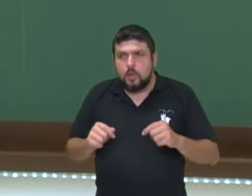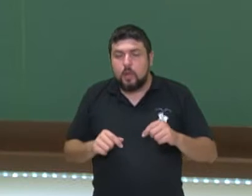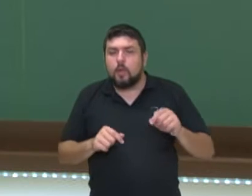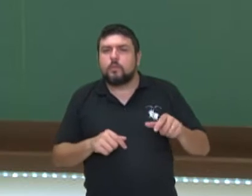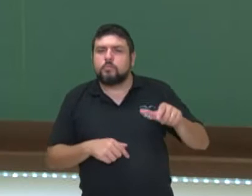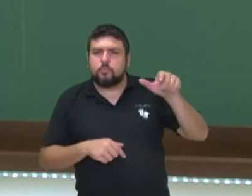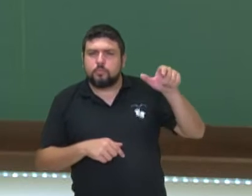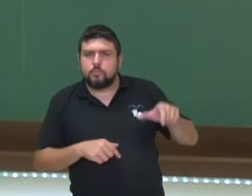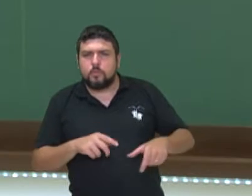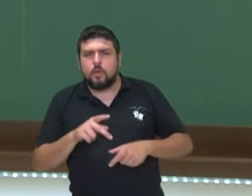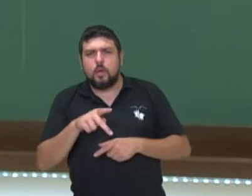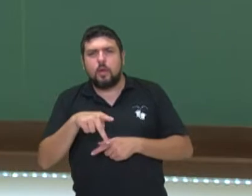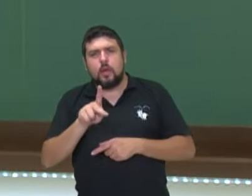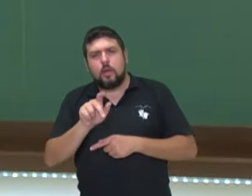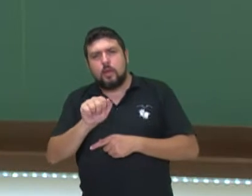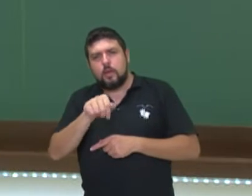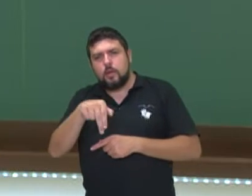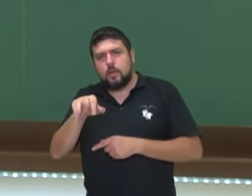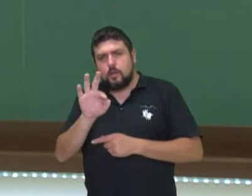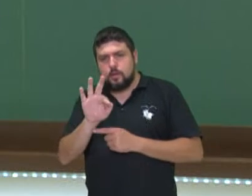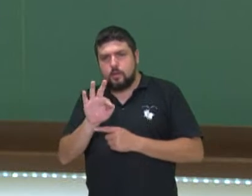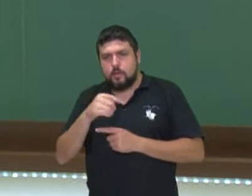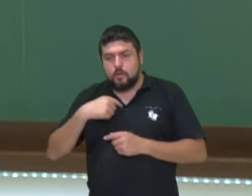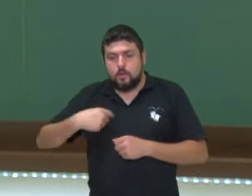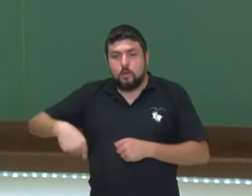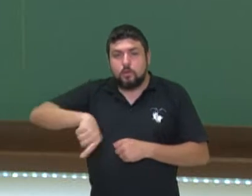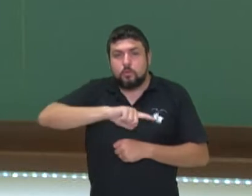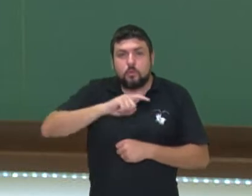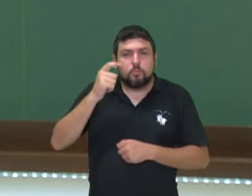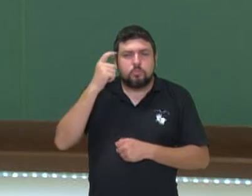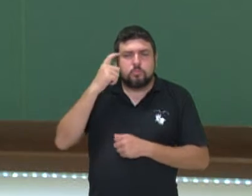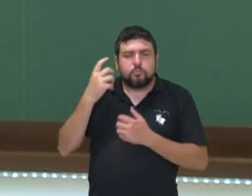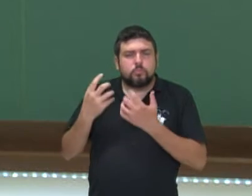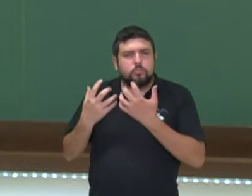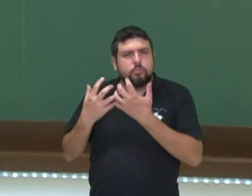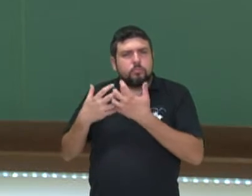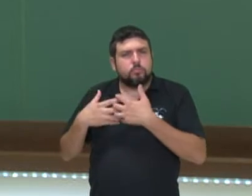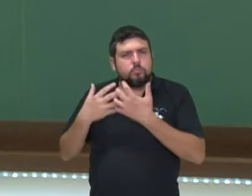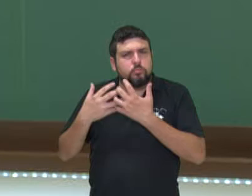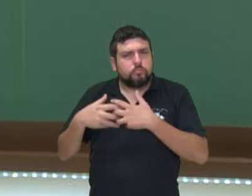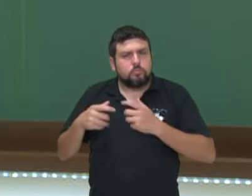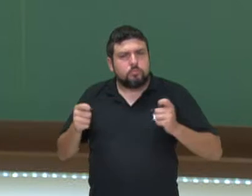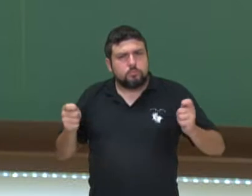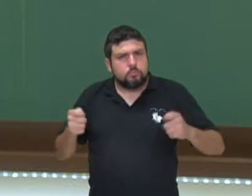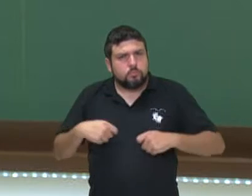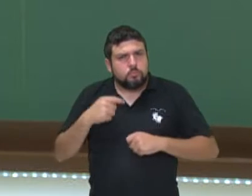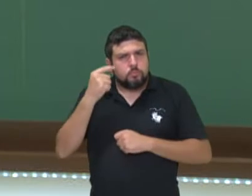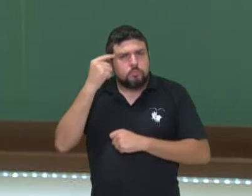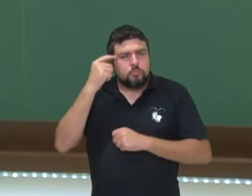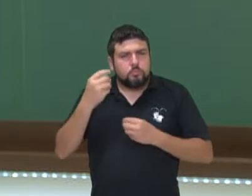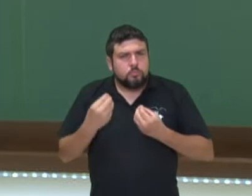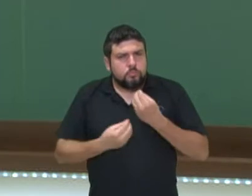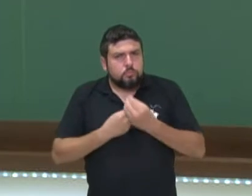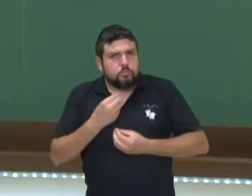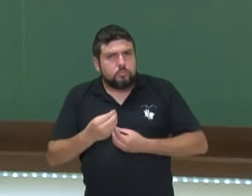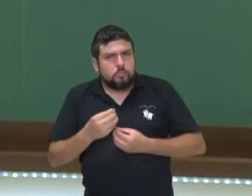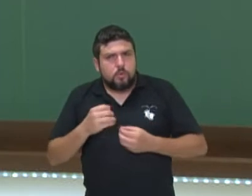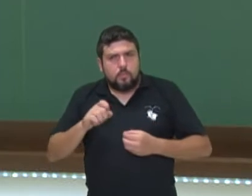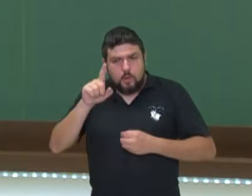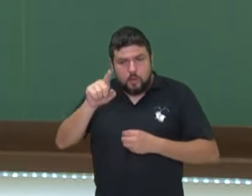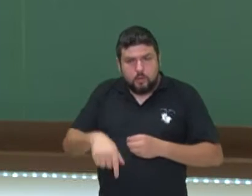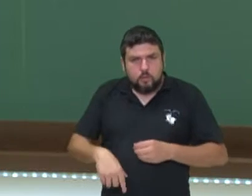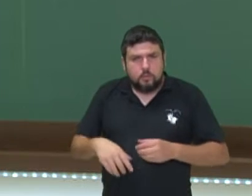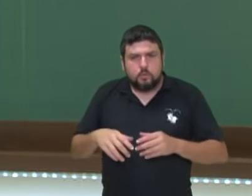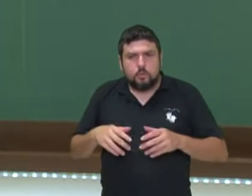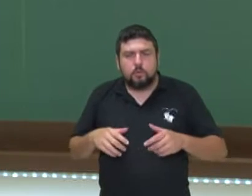somos seres racionais, nós temos a capacidade de pensar as nossas ações como uma lei